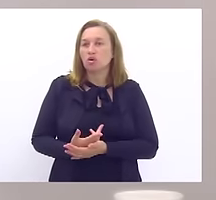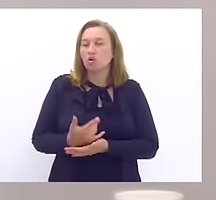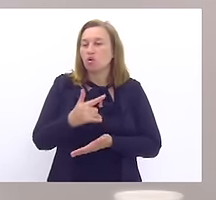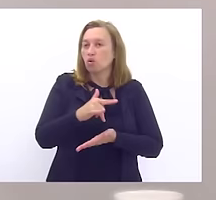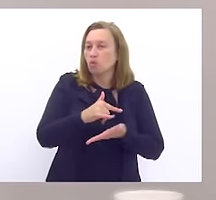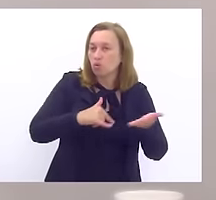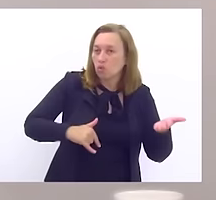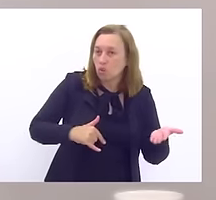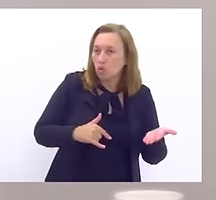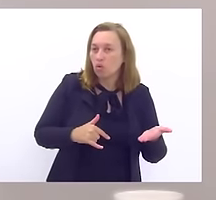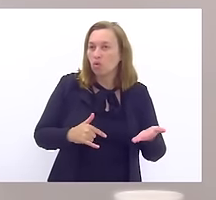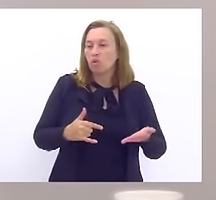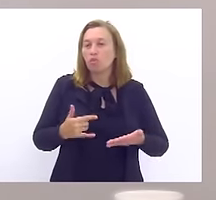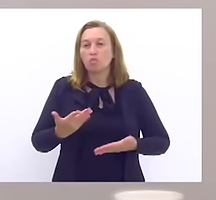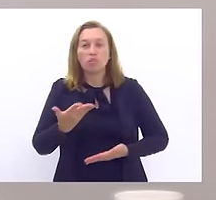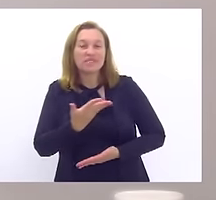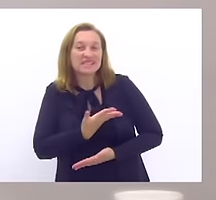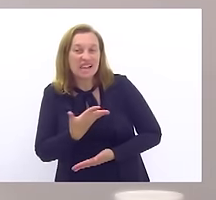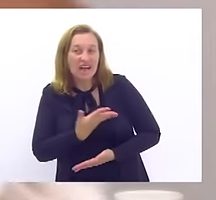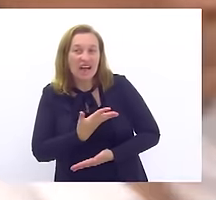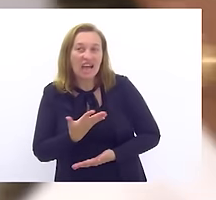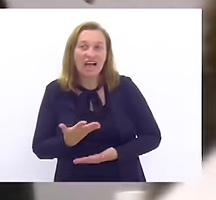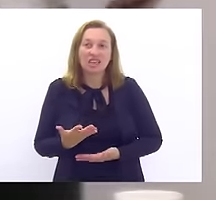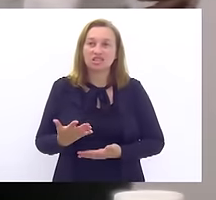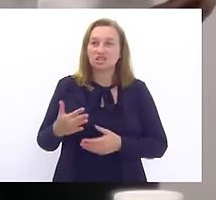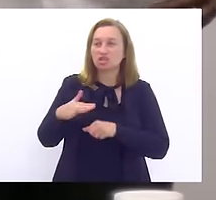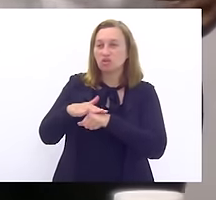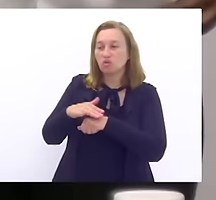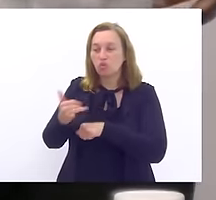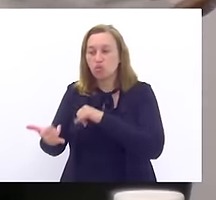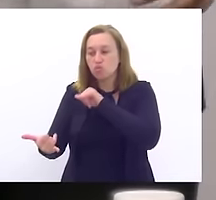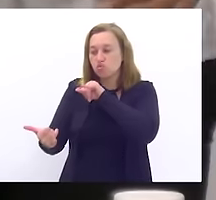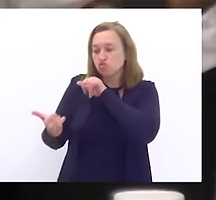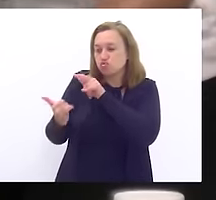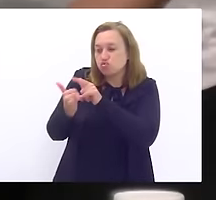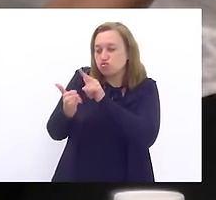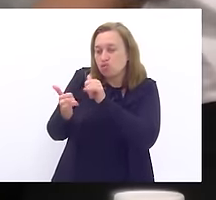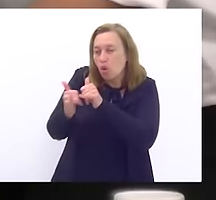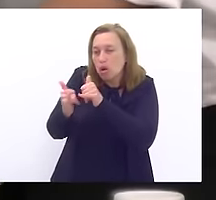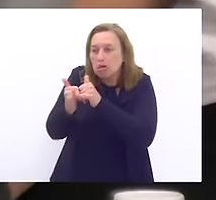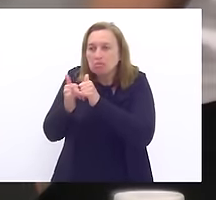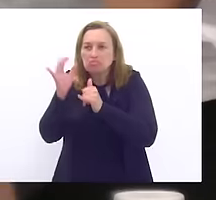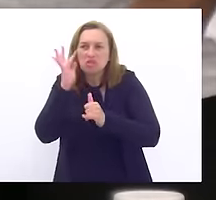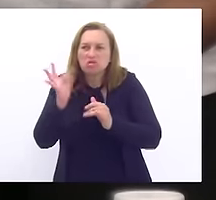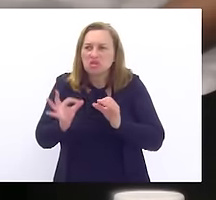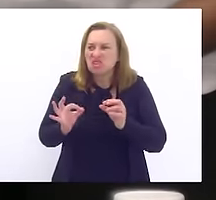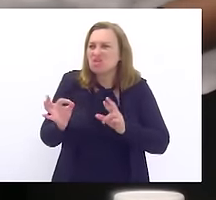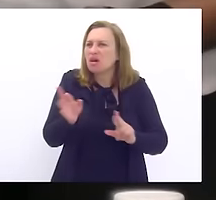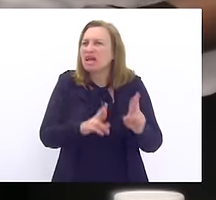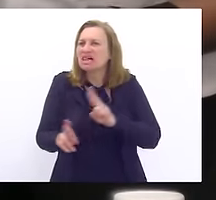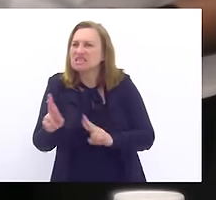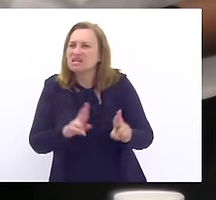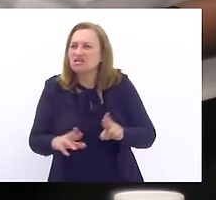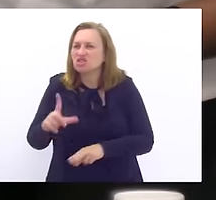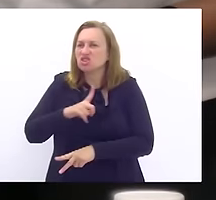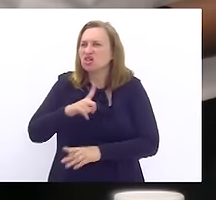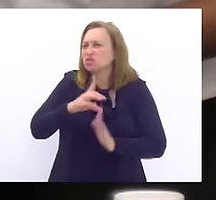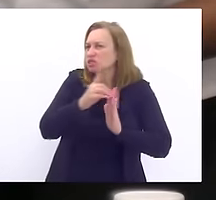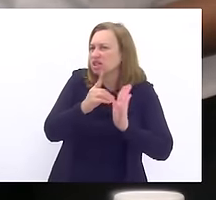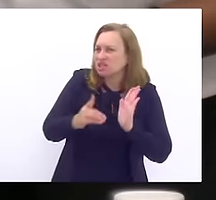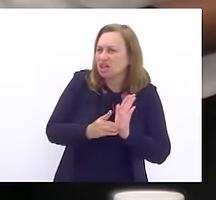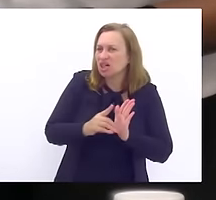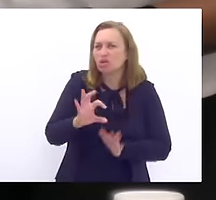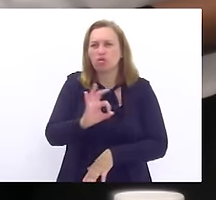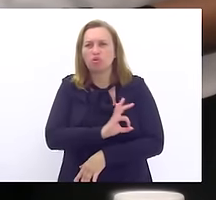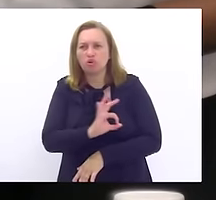por acorde de cavalheiros conversinha Telefônica seja lá qual é o diabo de relação que vocês têm com o DETRAN com